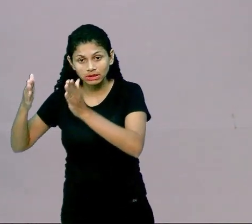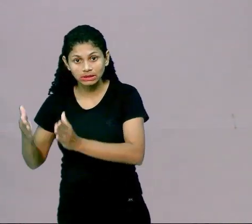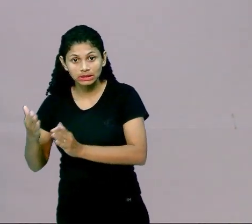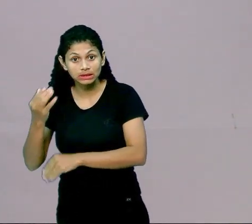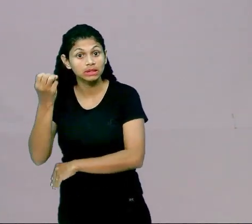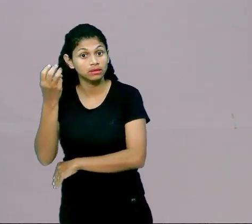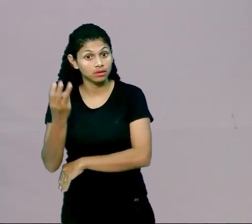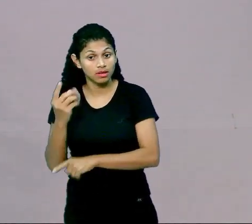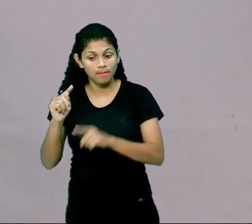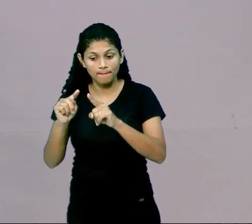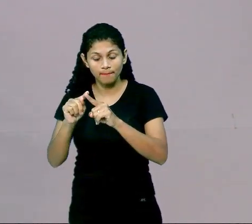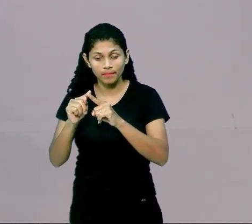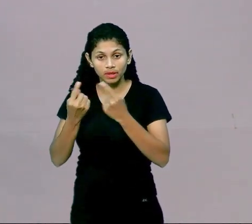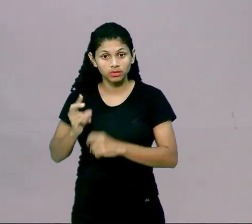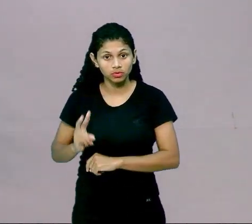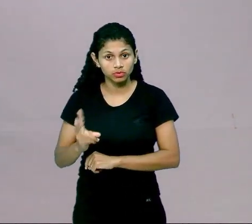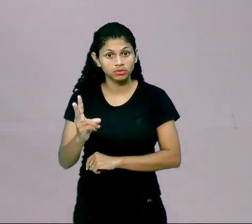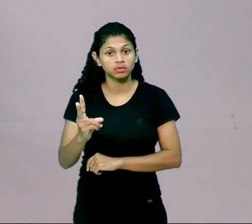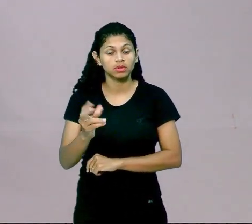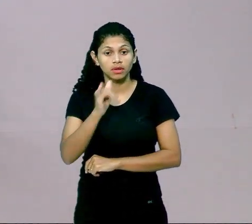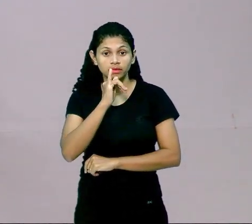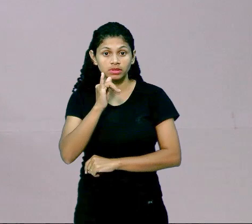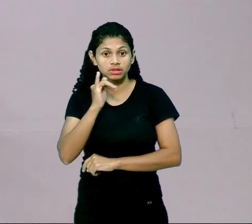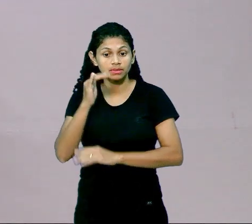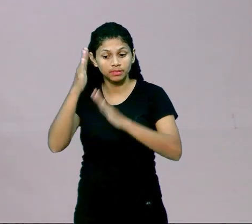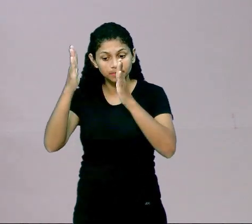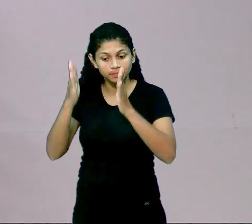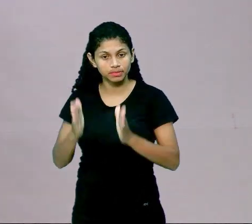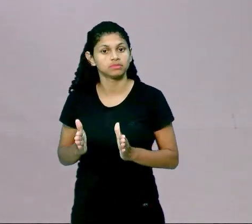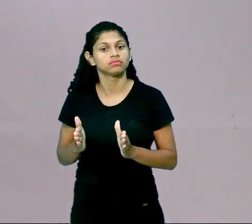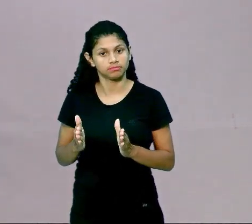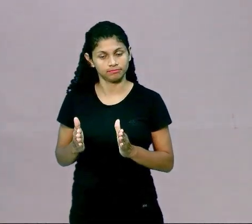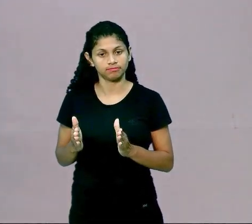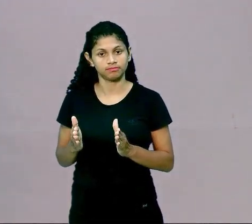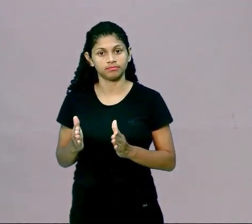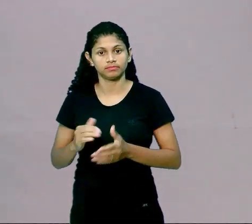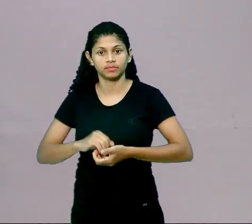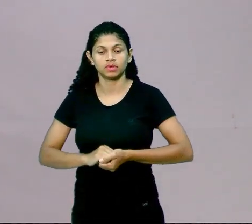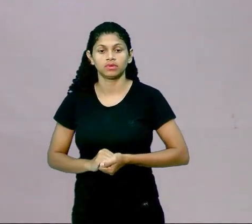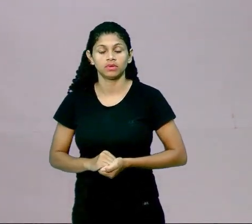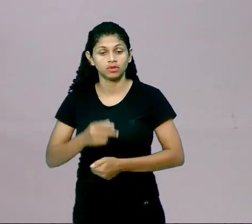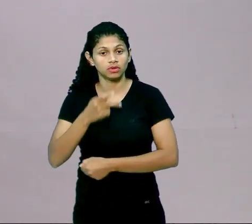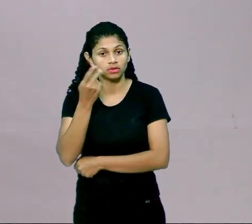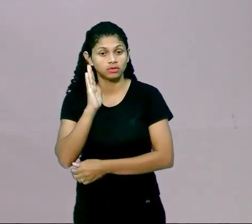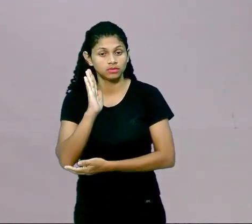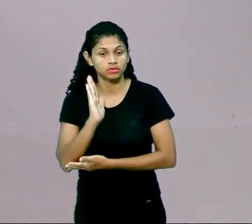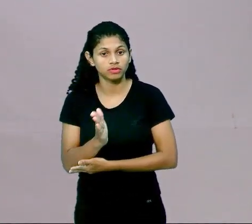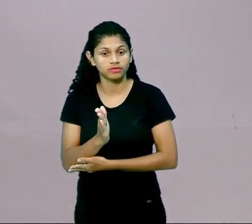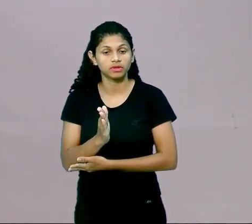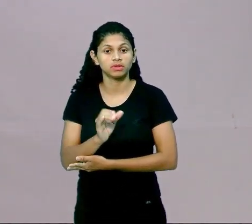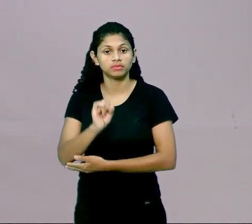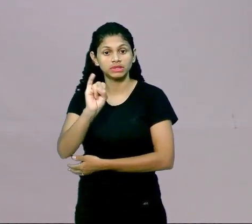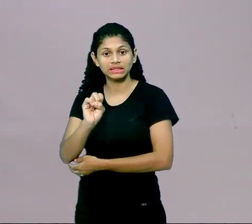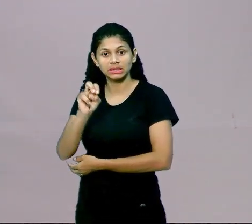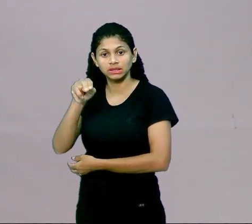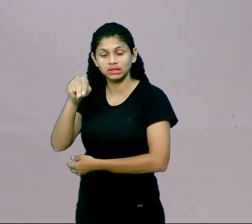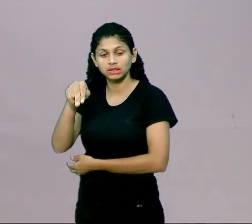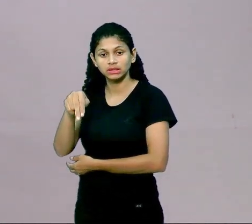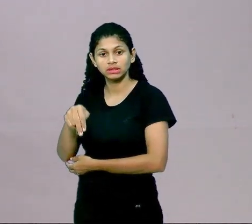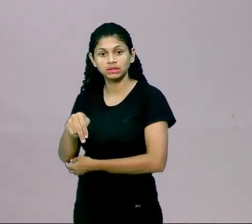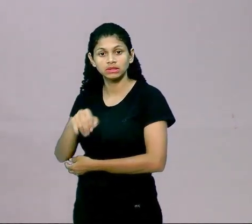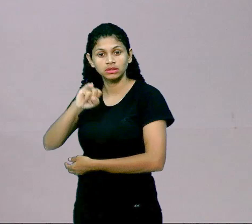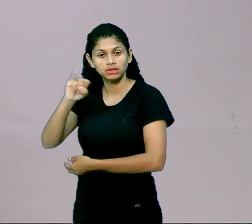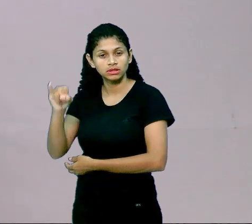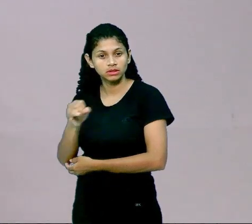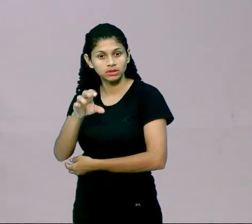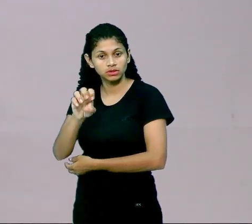àqueles exemplos que nós falamos sobre ejetora, bijetora, injetiva, tá, pessoal?